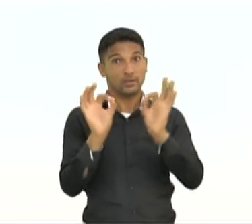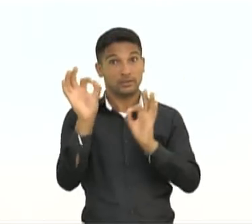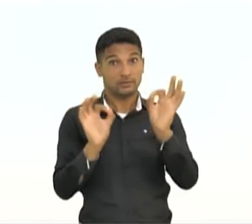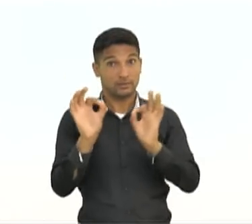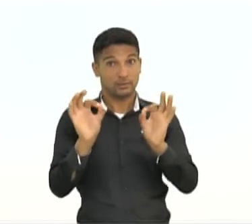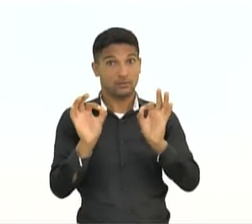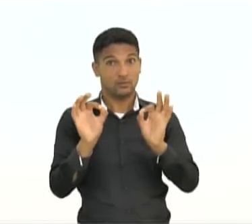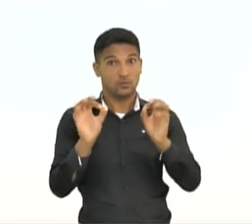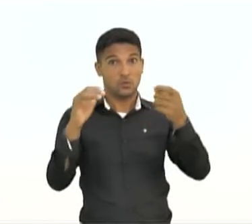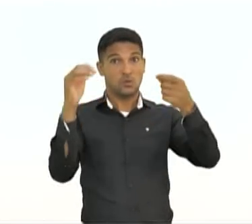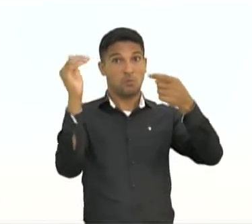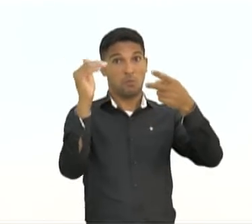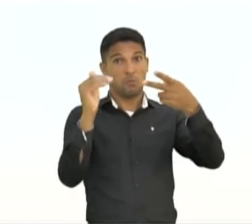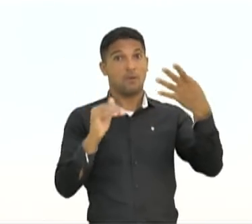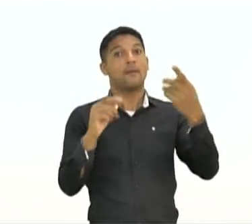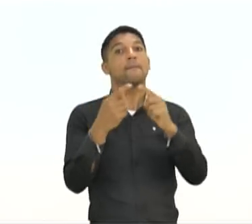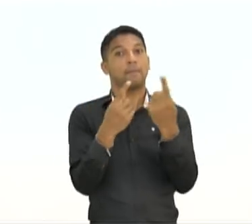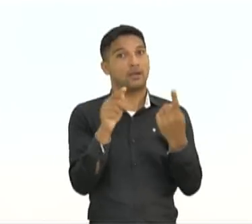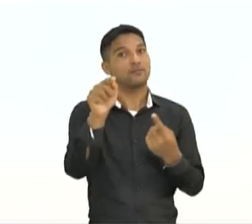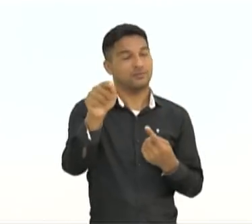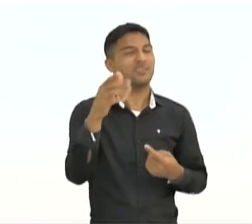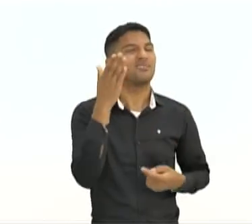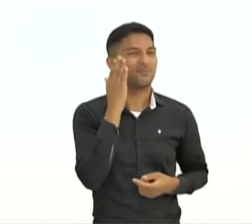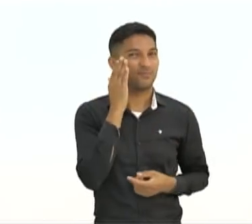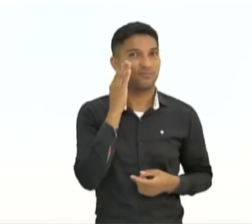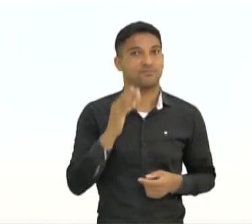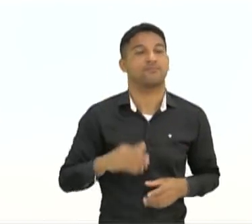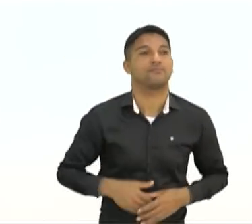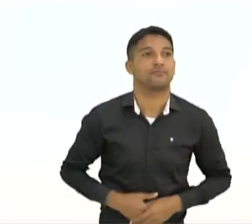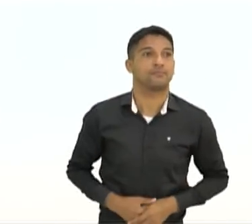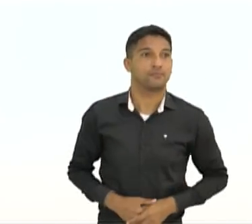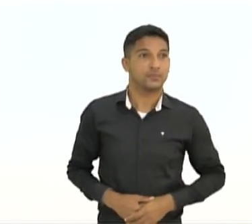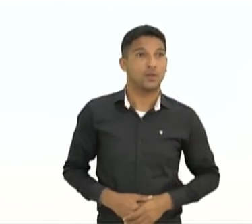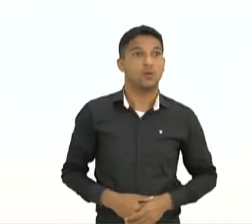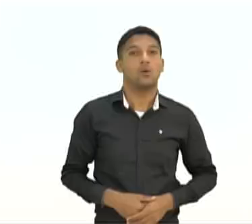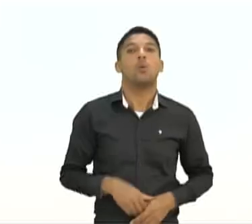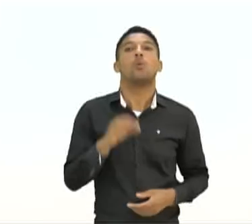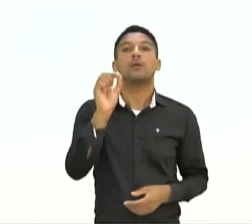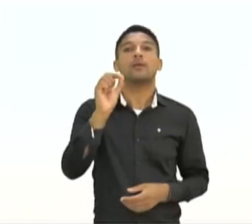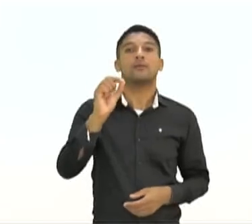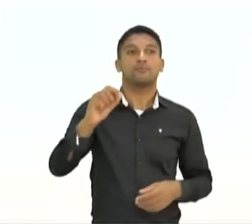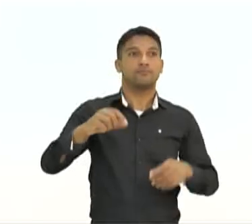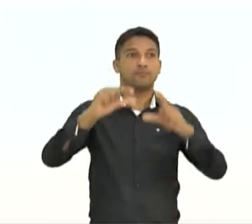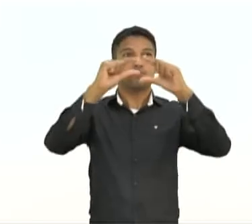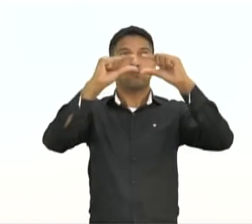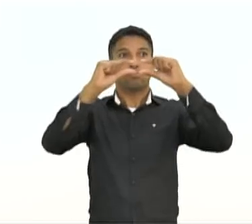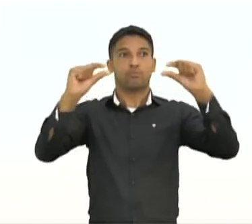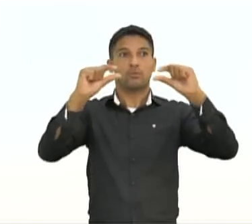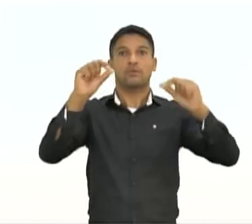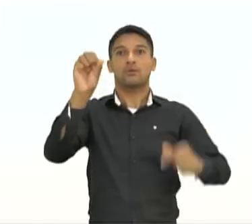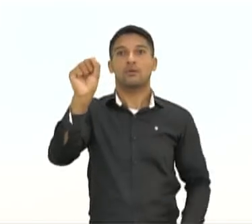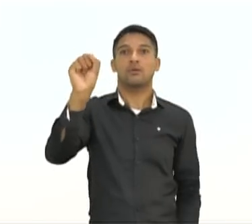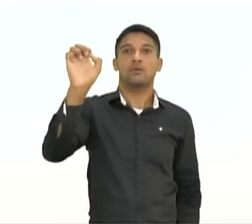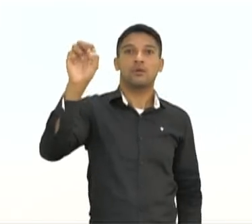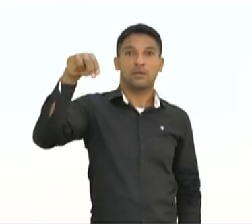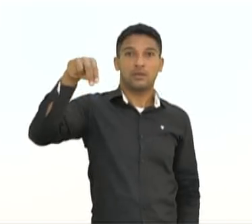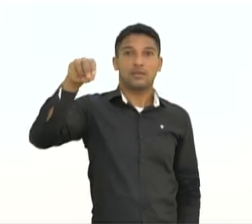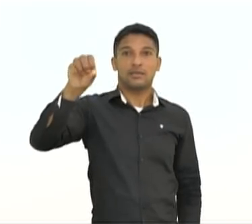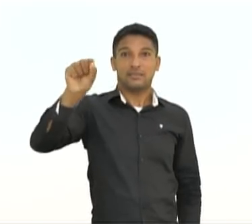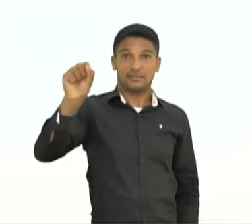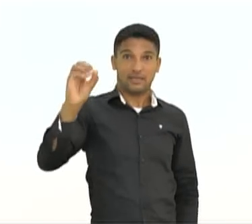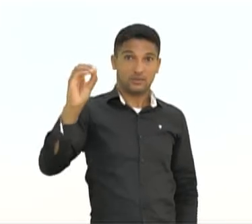comum, usa-se muito a palavra senso comum, mas no sentido filosófico poucas pessoas conhecem